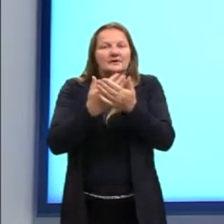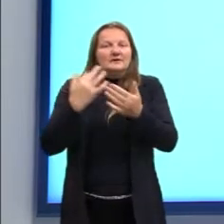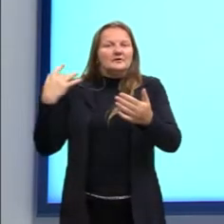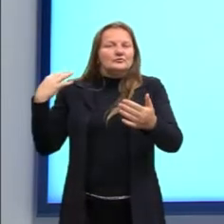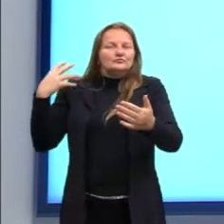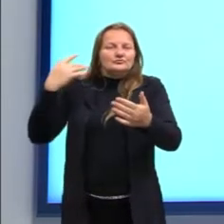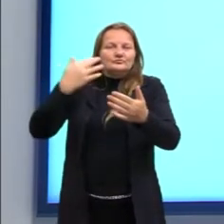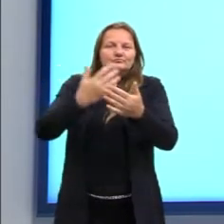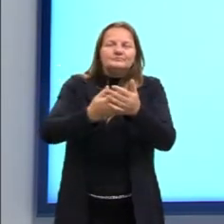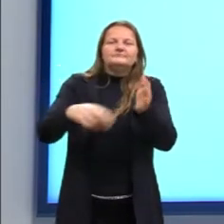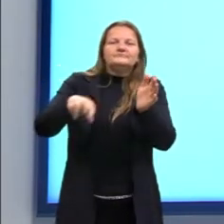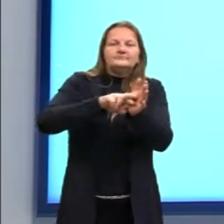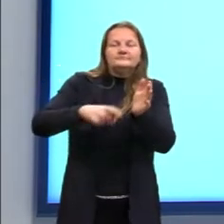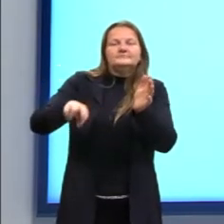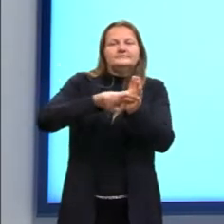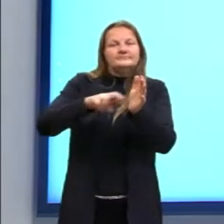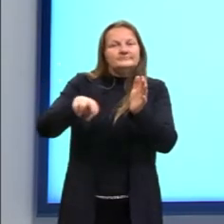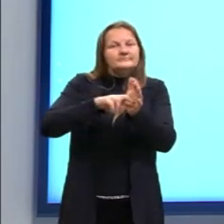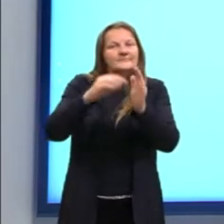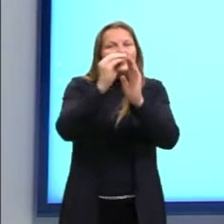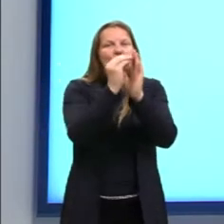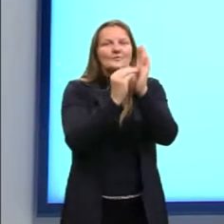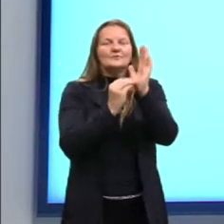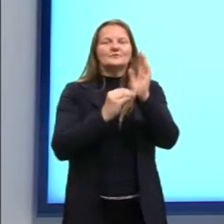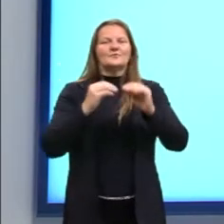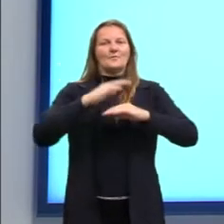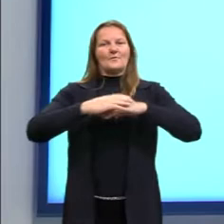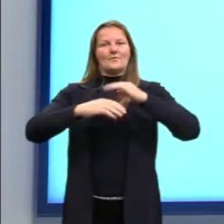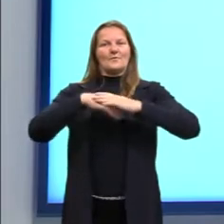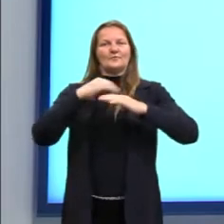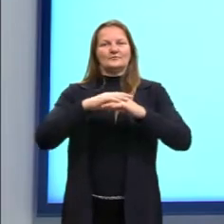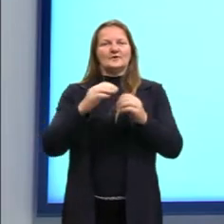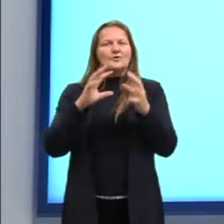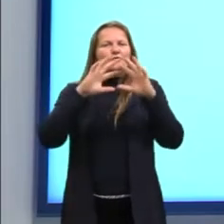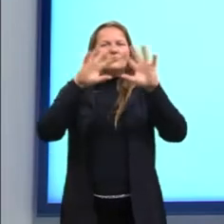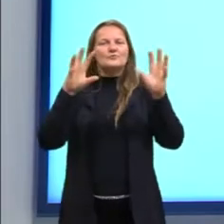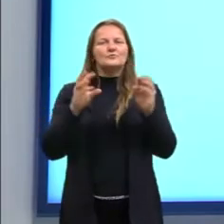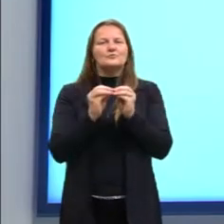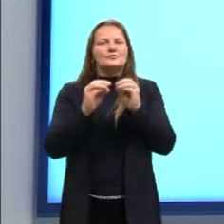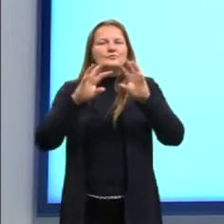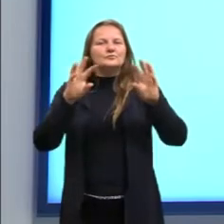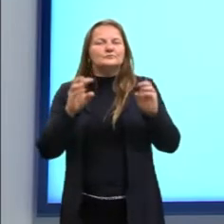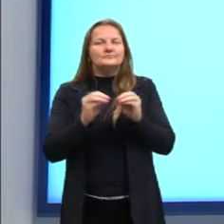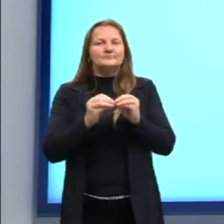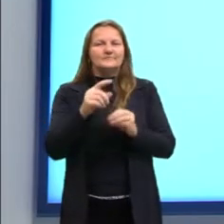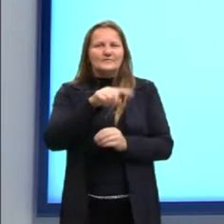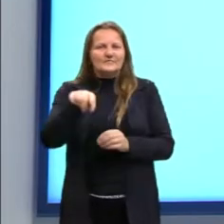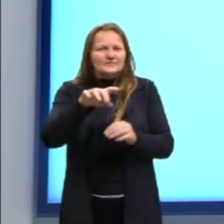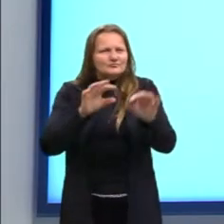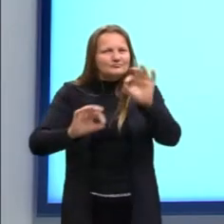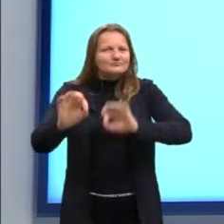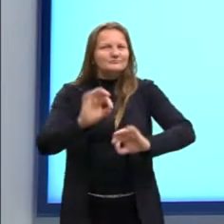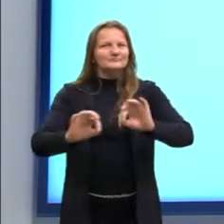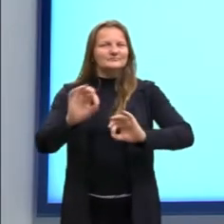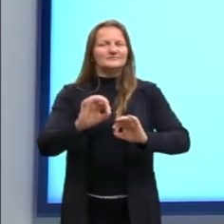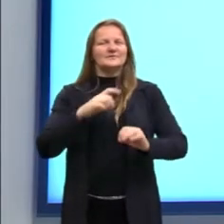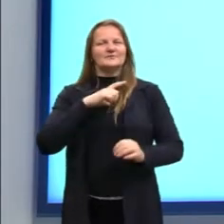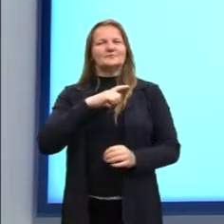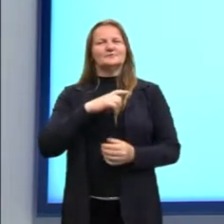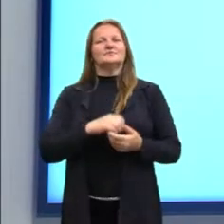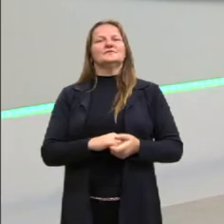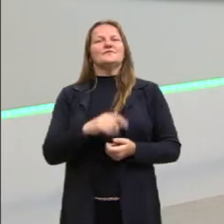vocês revisaram os conteúdos, se vocês montaram aí os resumos de vocês, né, se vocês se organizaram com relação a